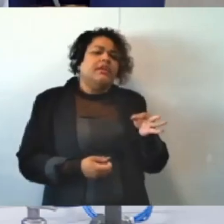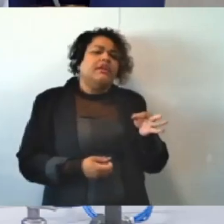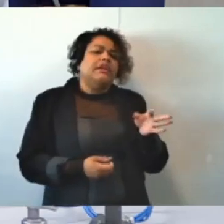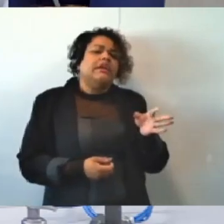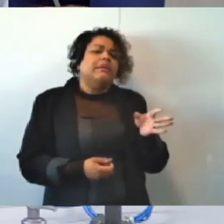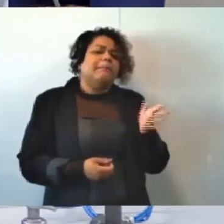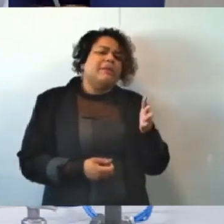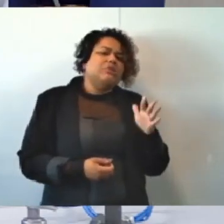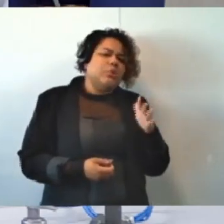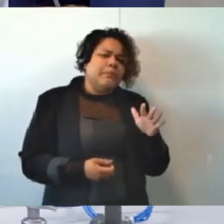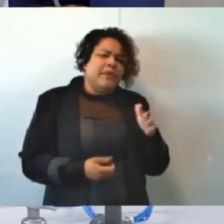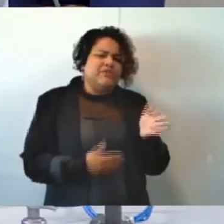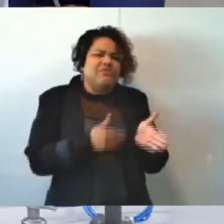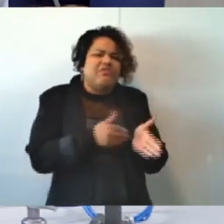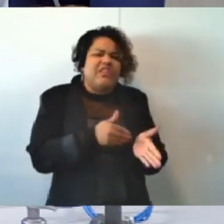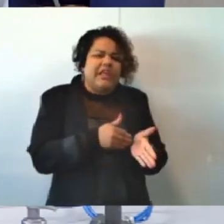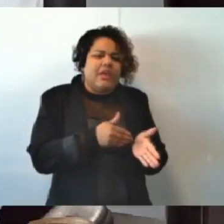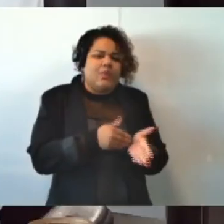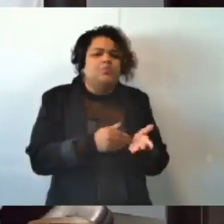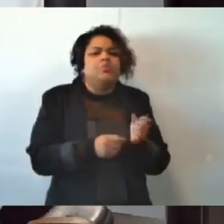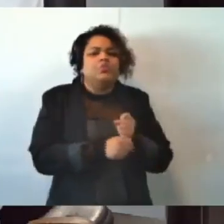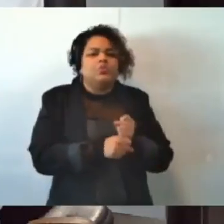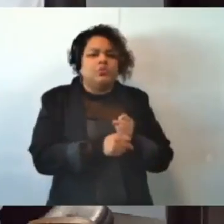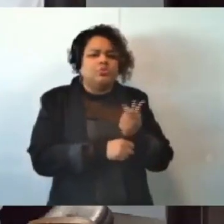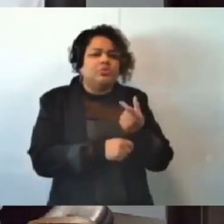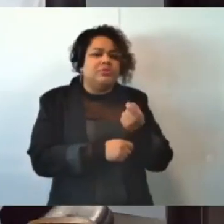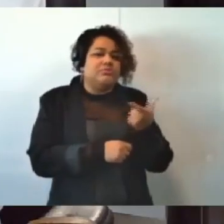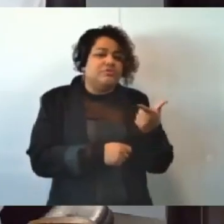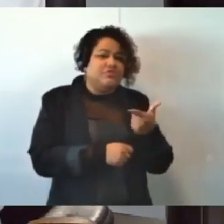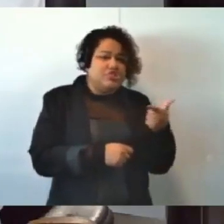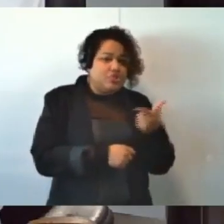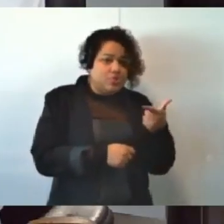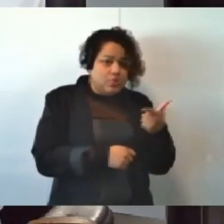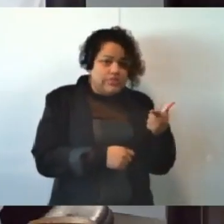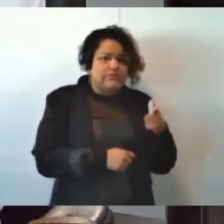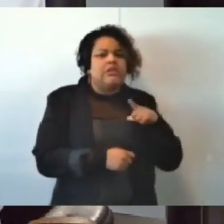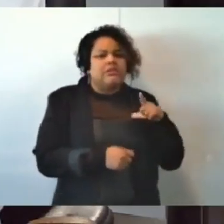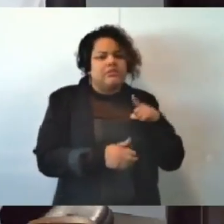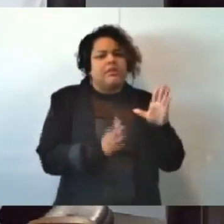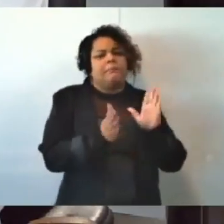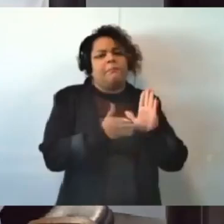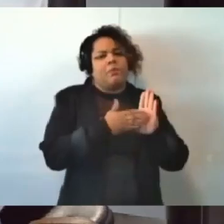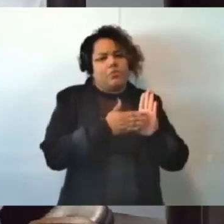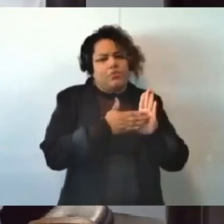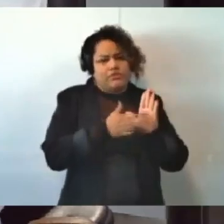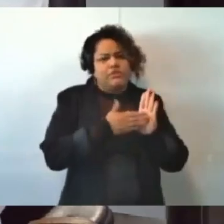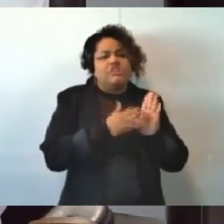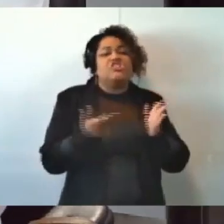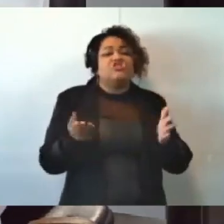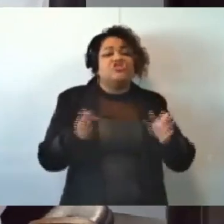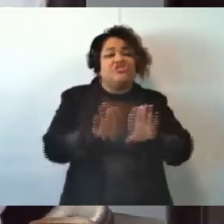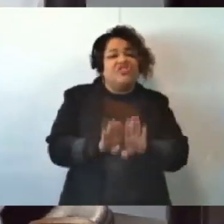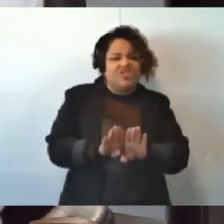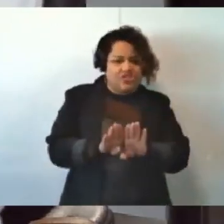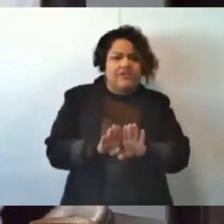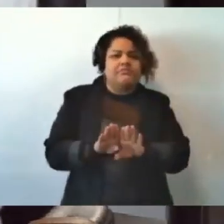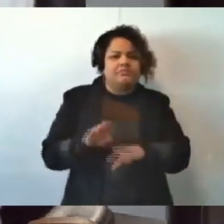tem a proposta do fechamento da rua Sapucaí. Na verdade, foi feita uma pesquisa no período de férias,